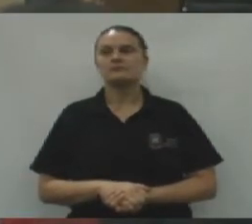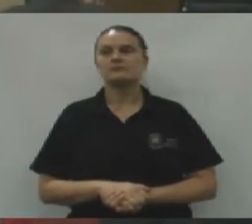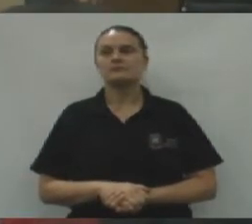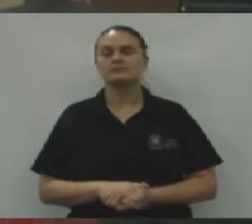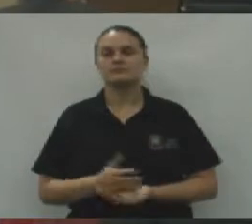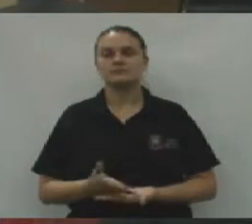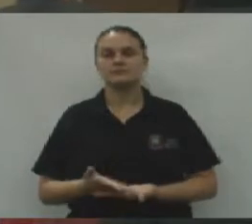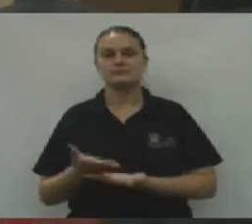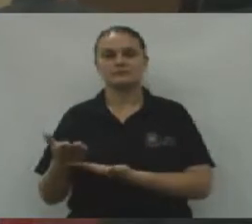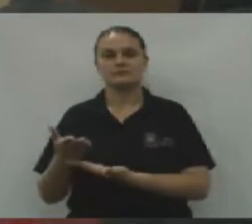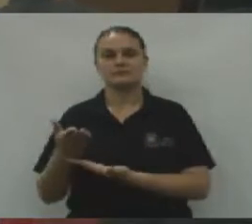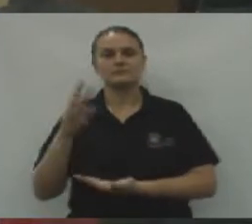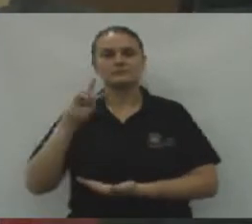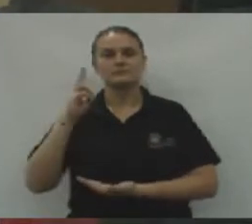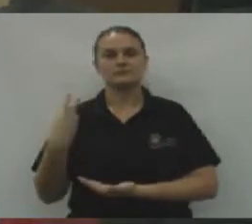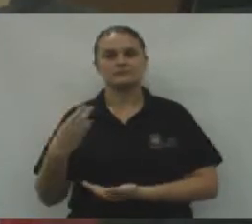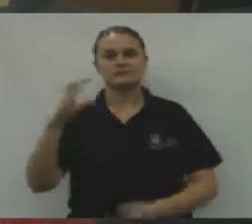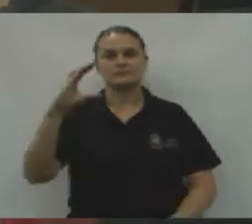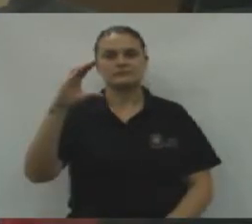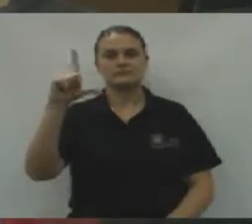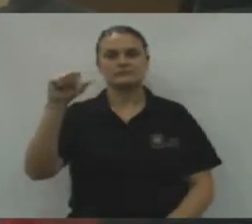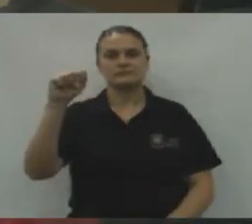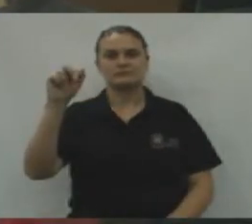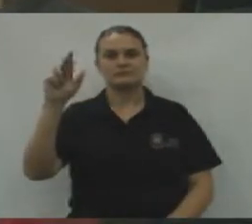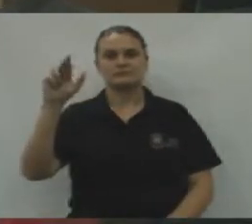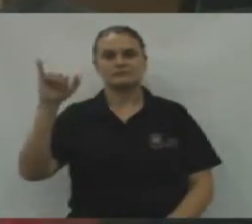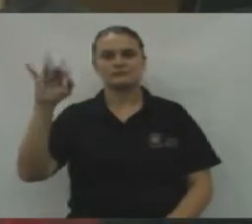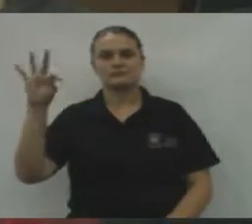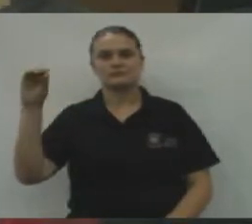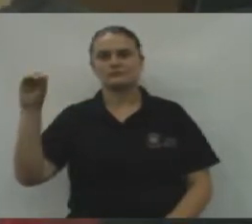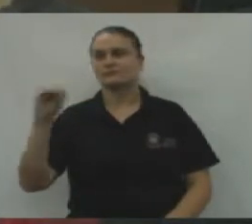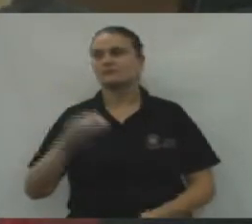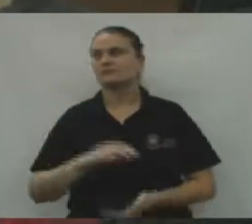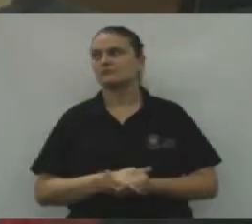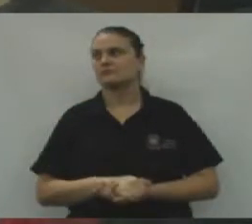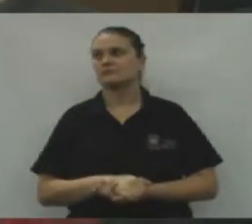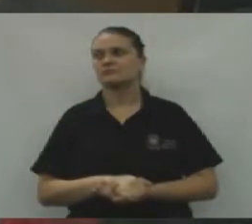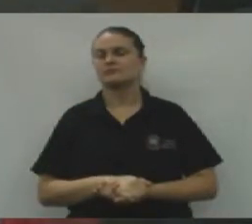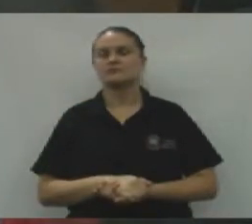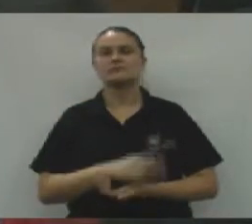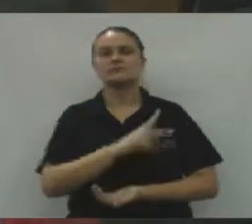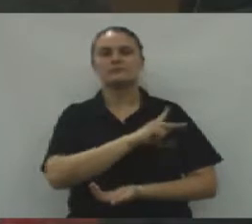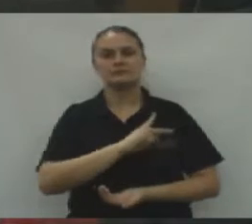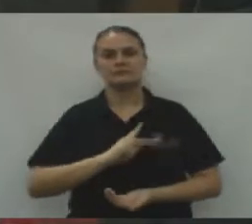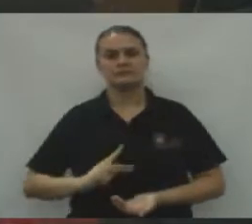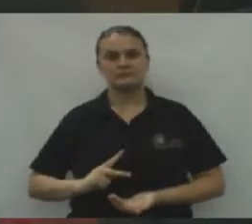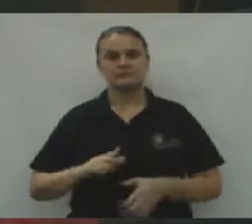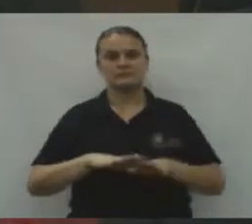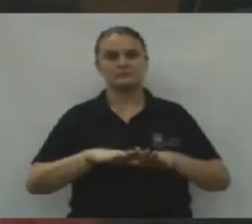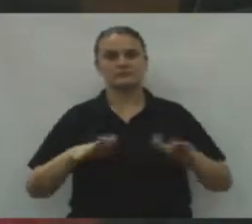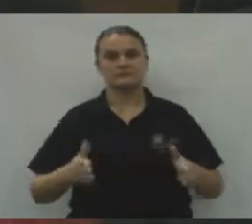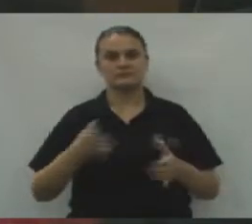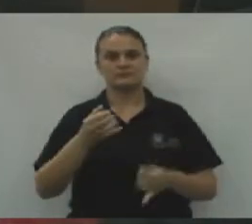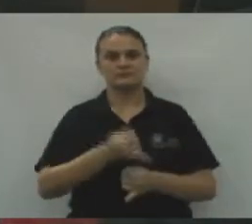Com a palavra, o vereador Clarito Denivardo Barbosa. Senhor presidente, mesa